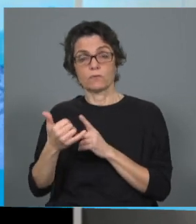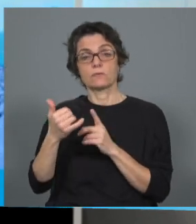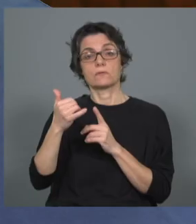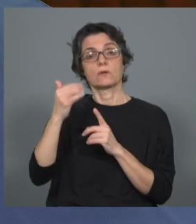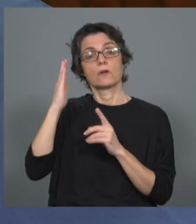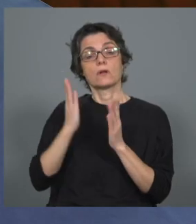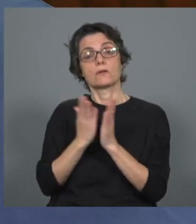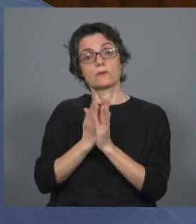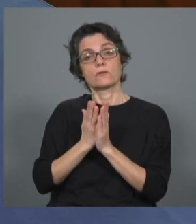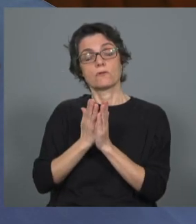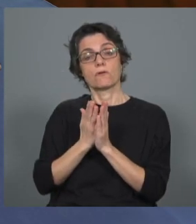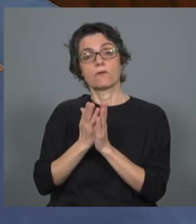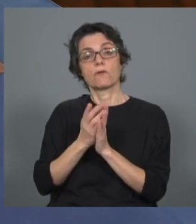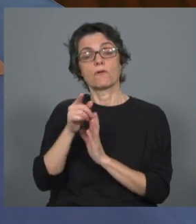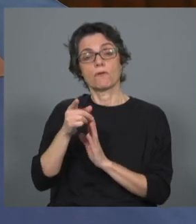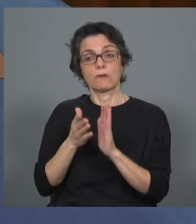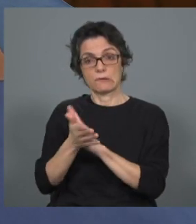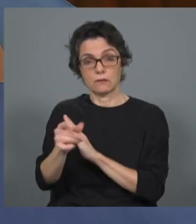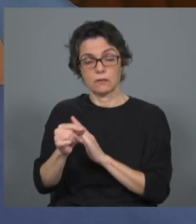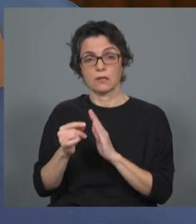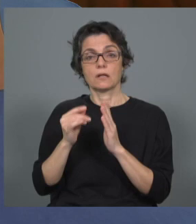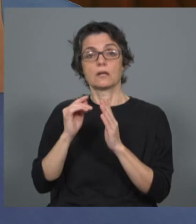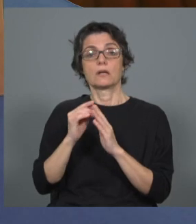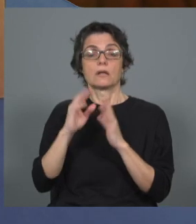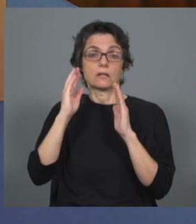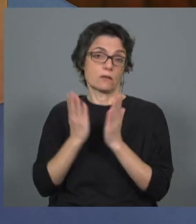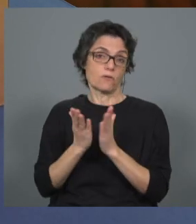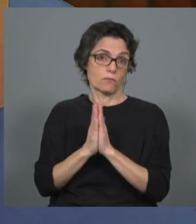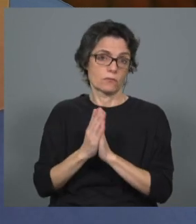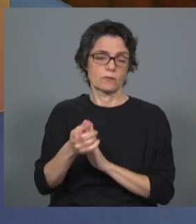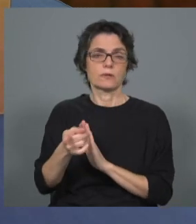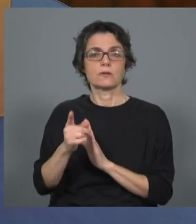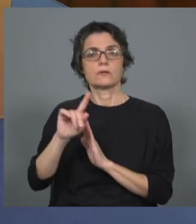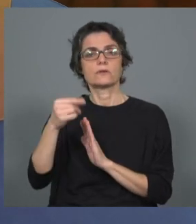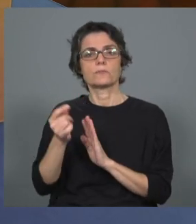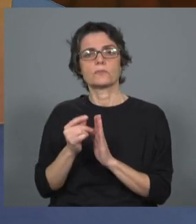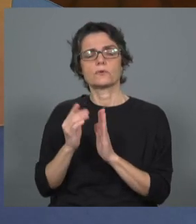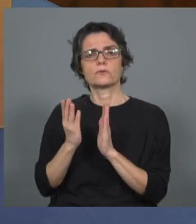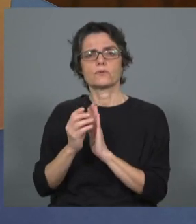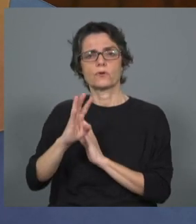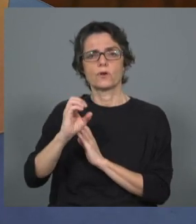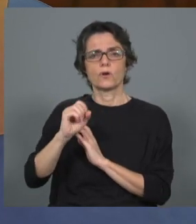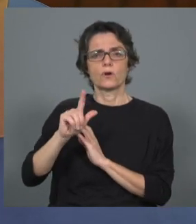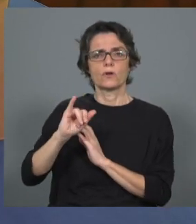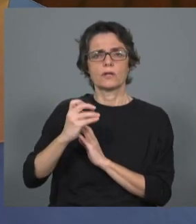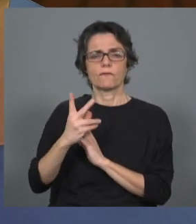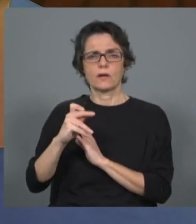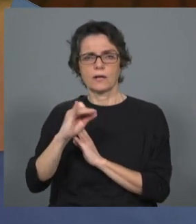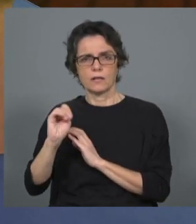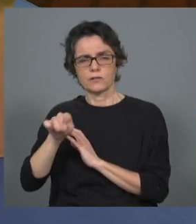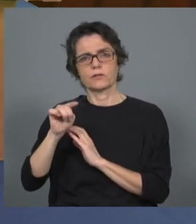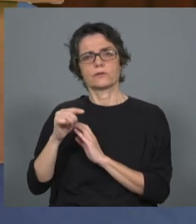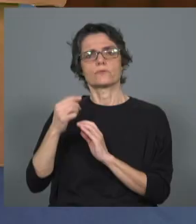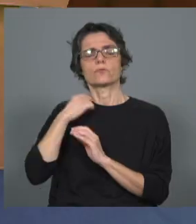Lisboa. Fui para o seminário dos Olivais, enfim, pelo meio, a iniciação ao curso de